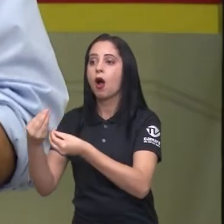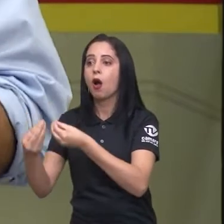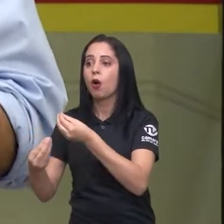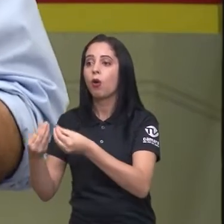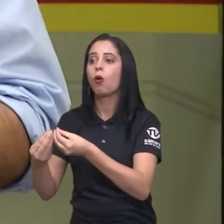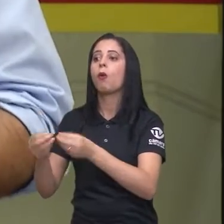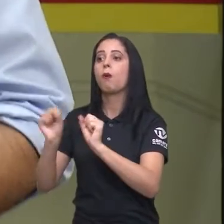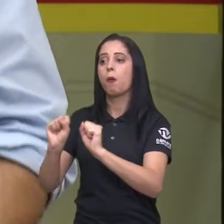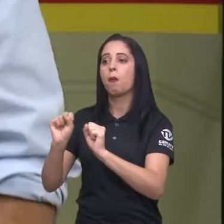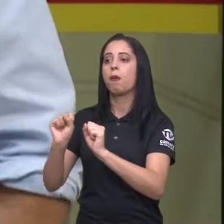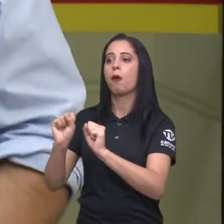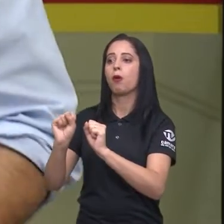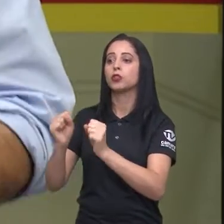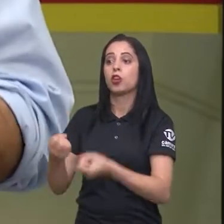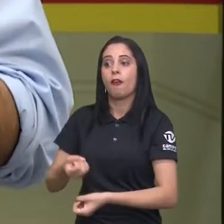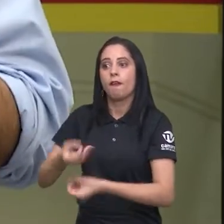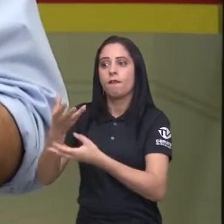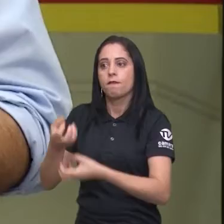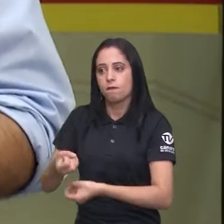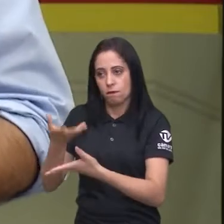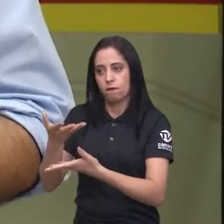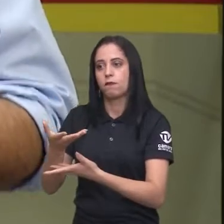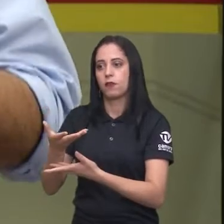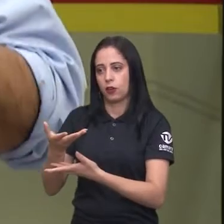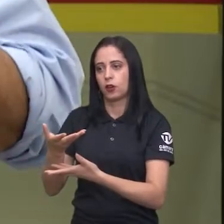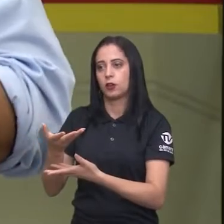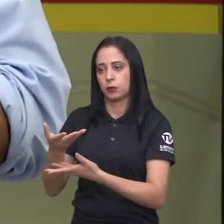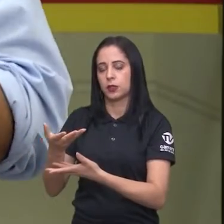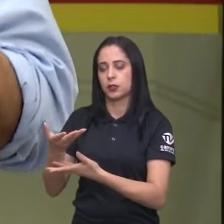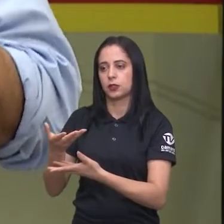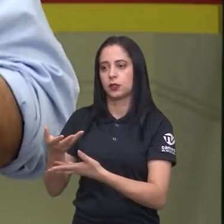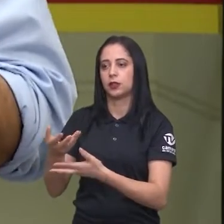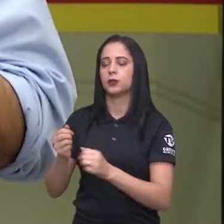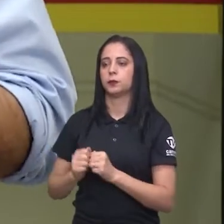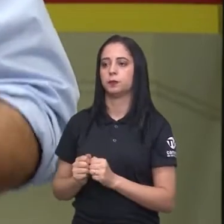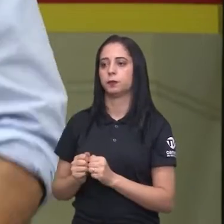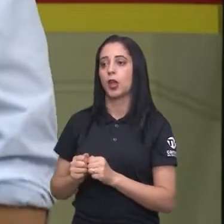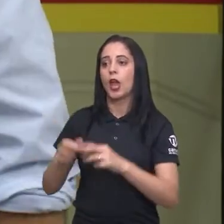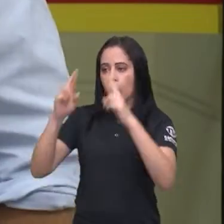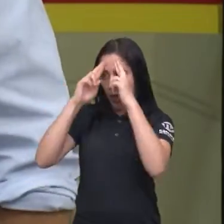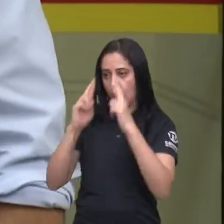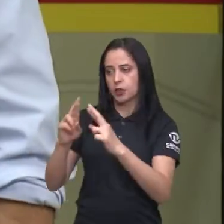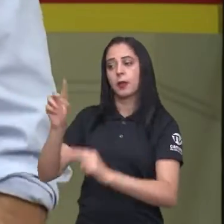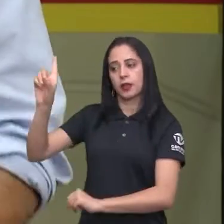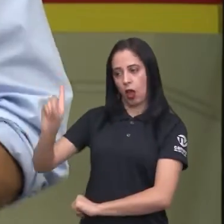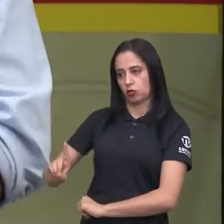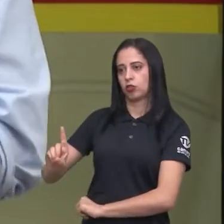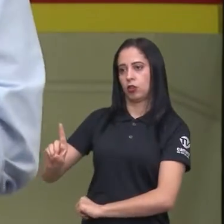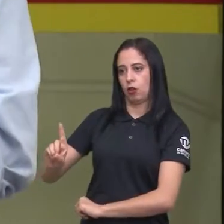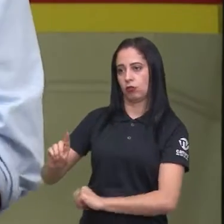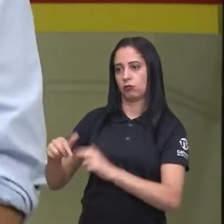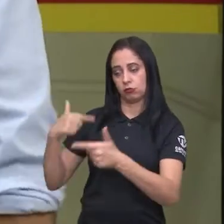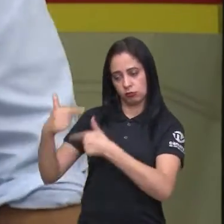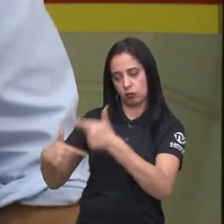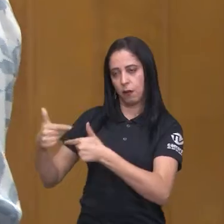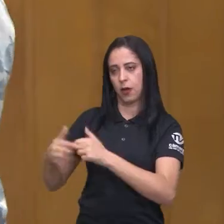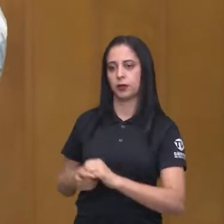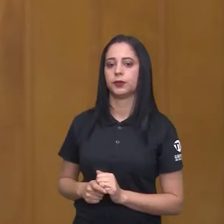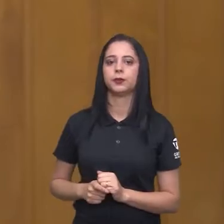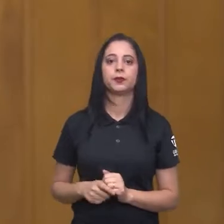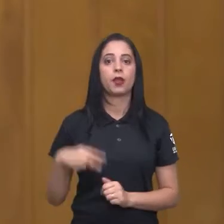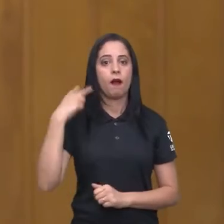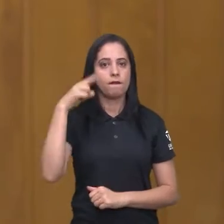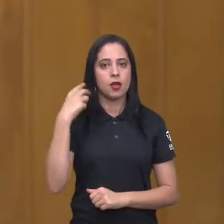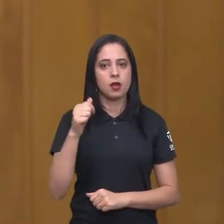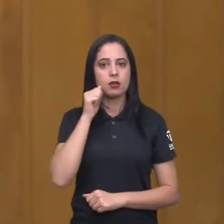caminho de onde elas podem buscar essas informações para que sejam respeitados os direitos dos trabalhadores e principalmente a segurança.